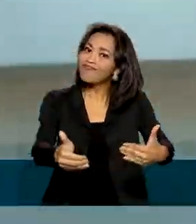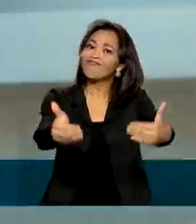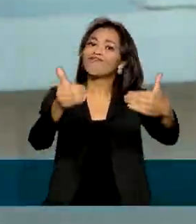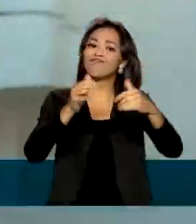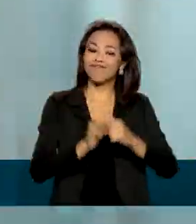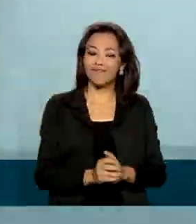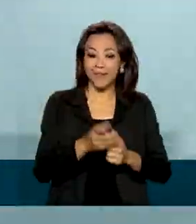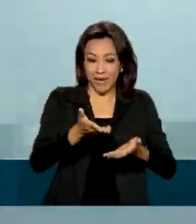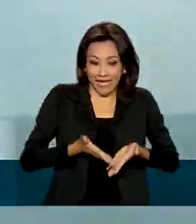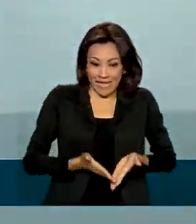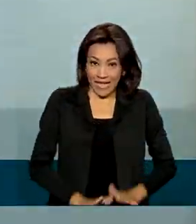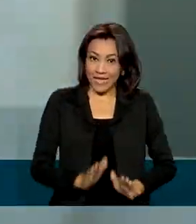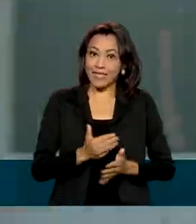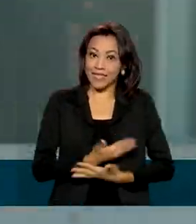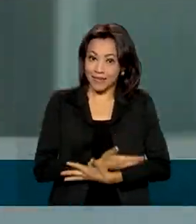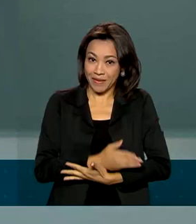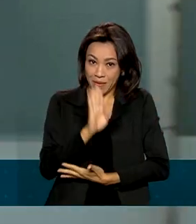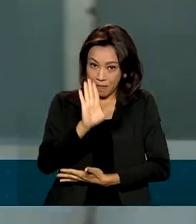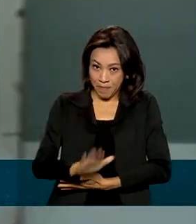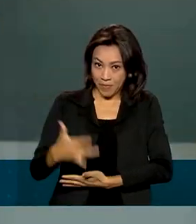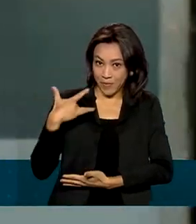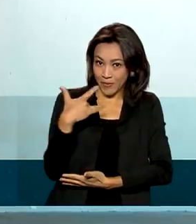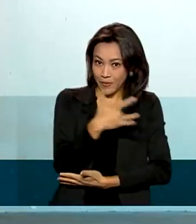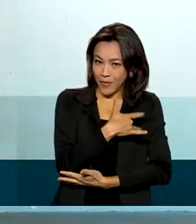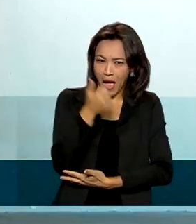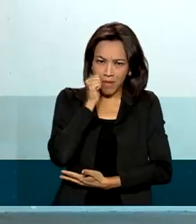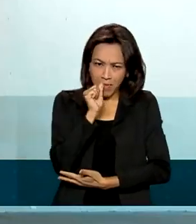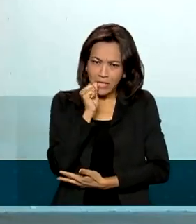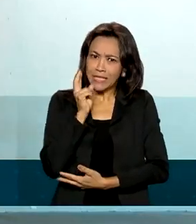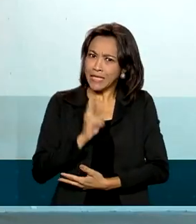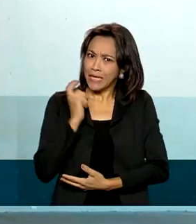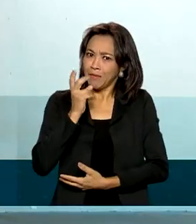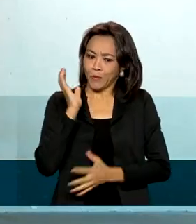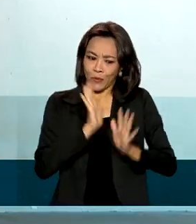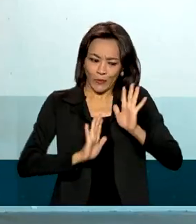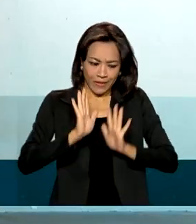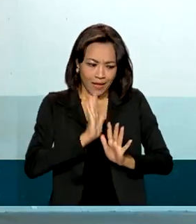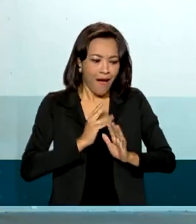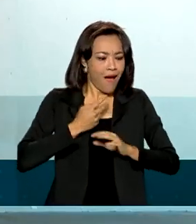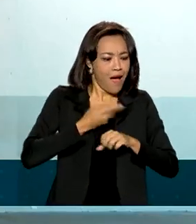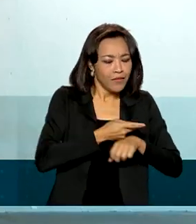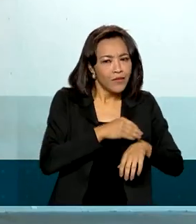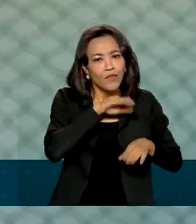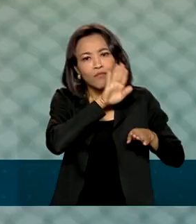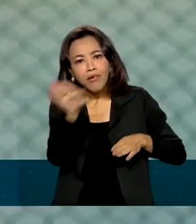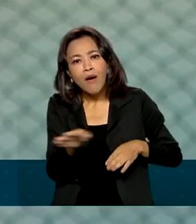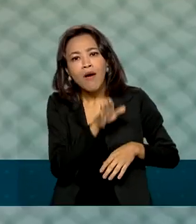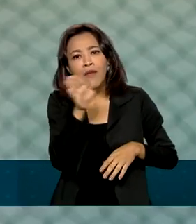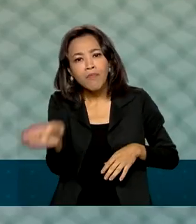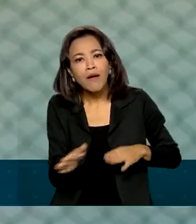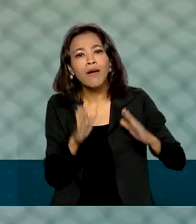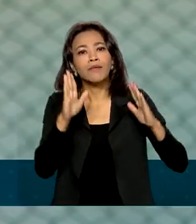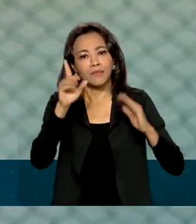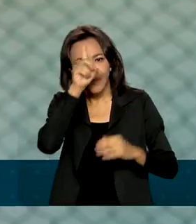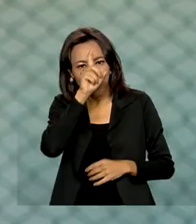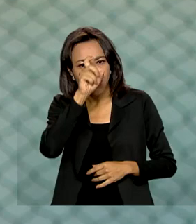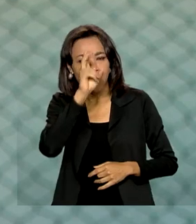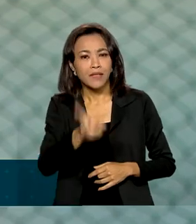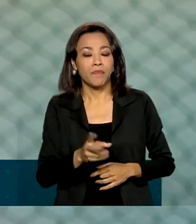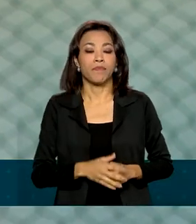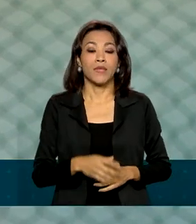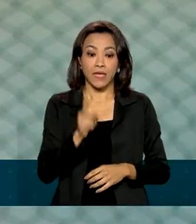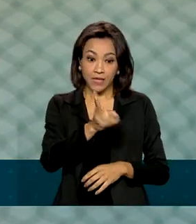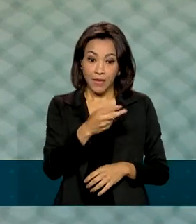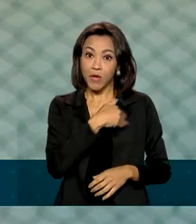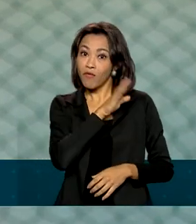Maria Alice nasça bem, a mamãe não descuidou. Fez todas as consultas do pré-natal. Toda vez que você vem ao